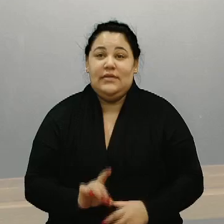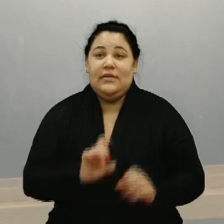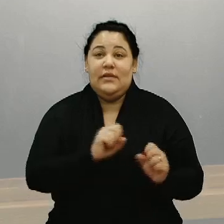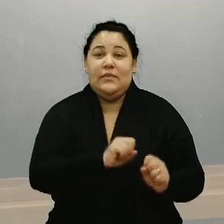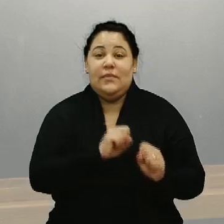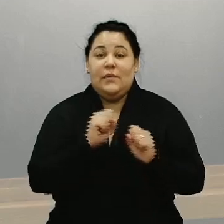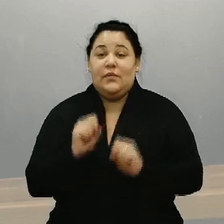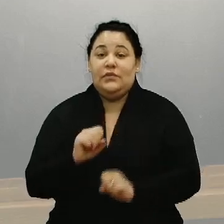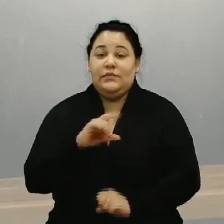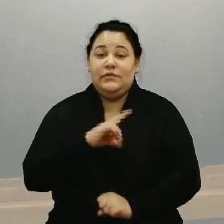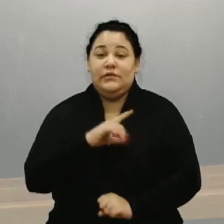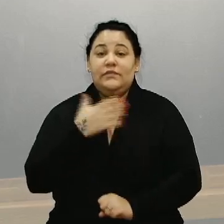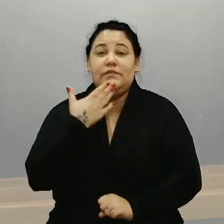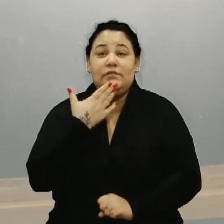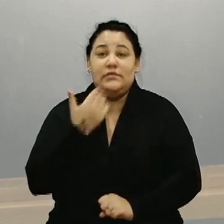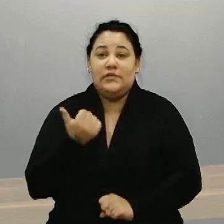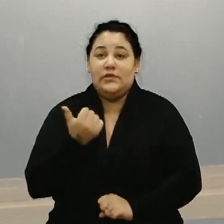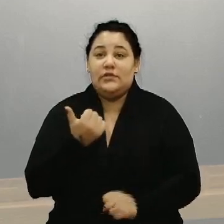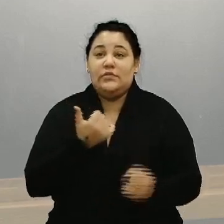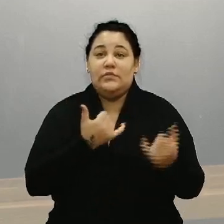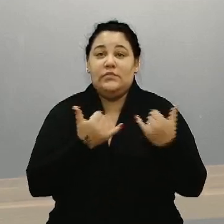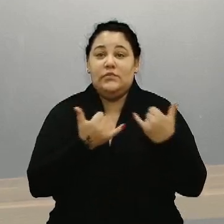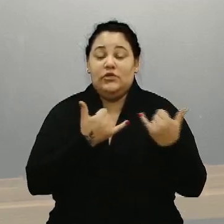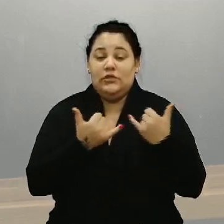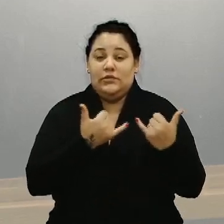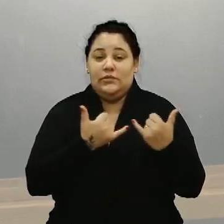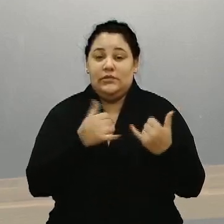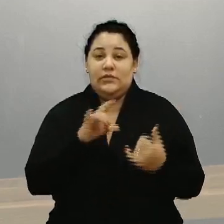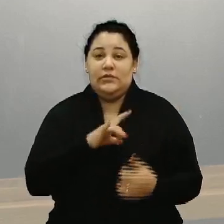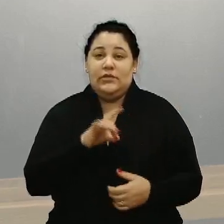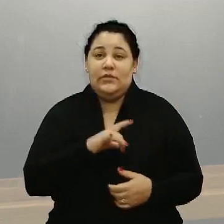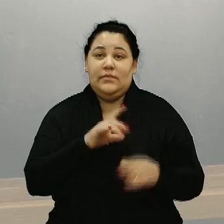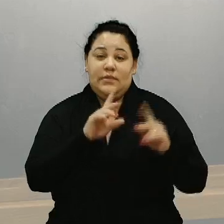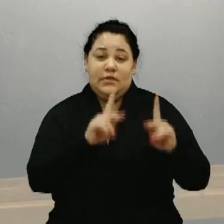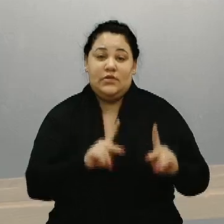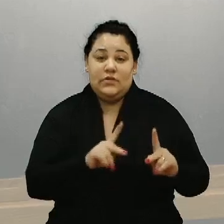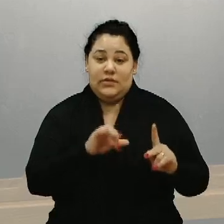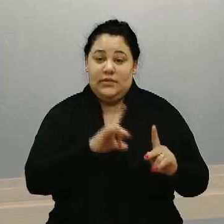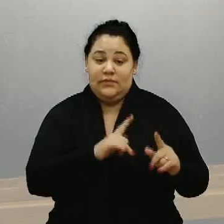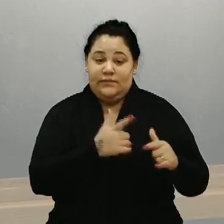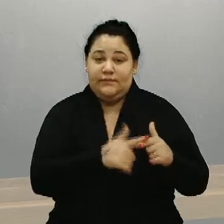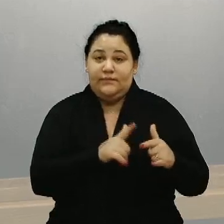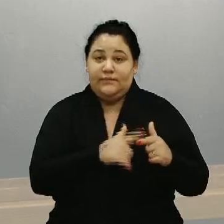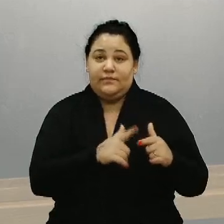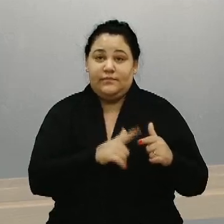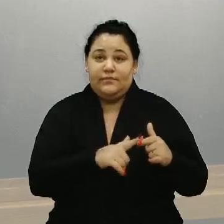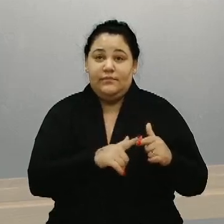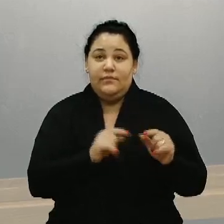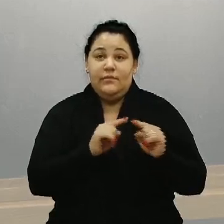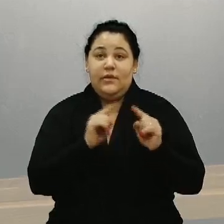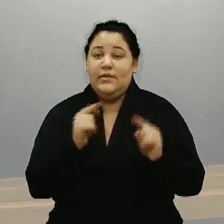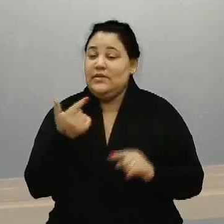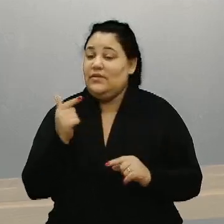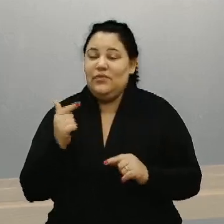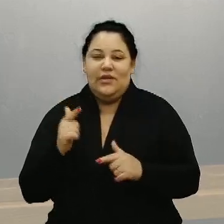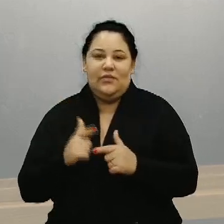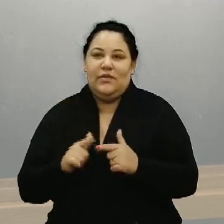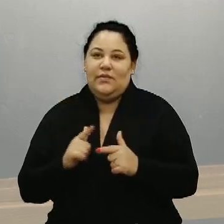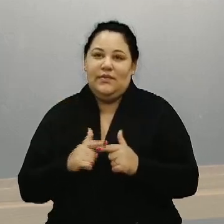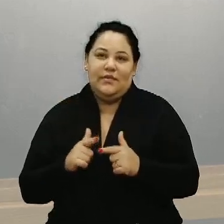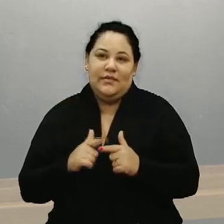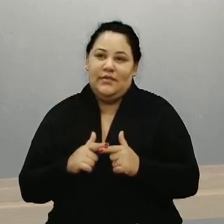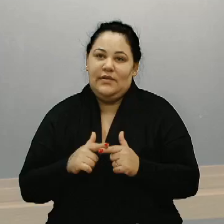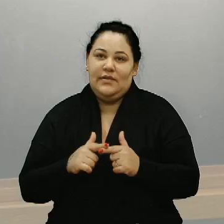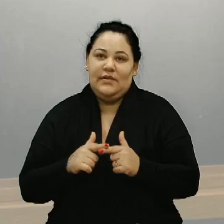esse benefício. Por exemplo, tem gente que teve algum problema, mas que não mantém mais esse problema, ele não vai